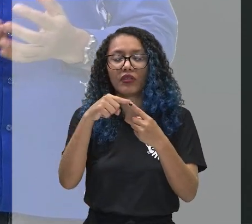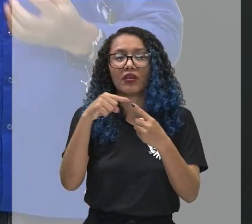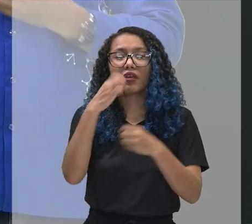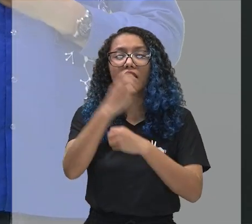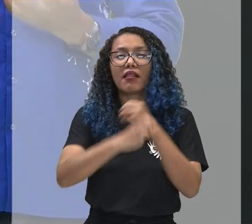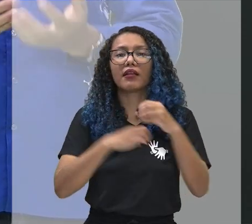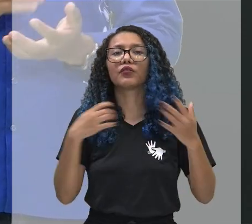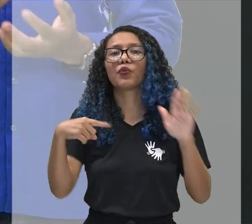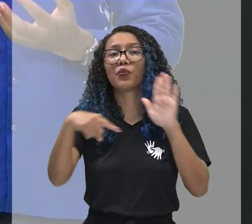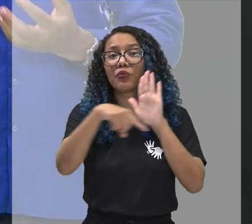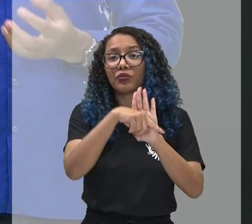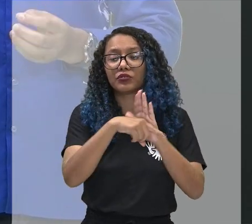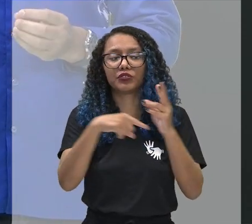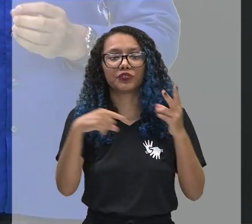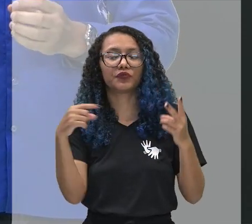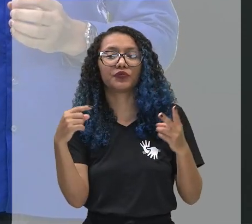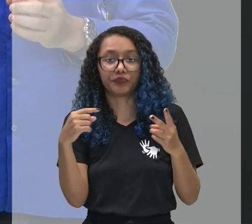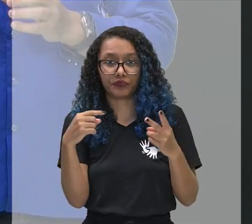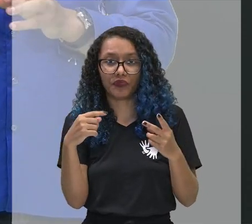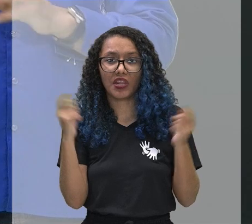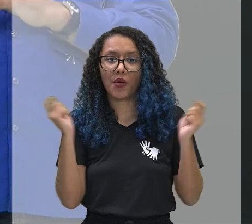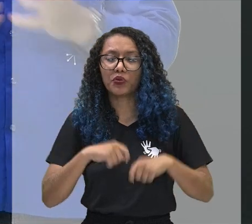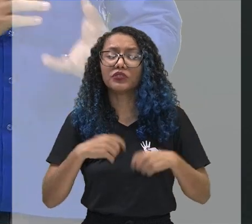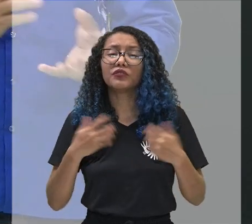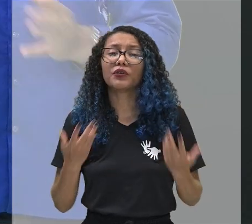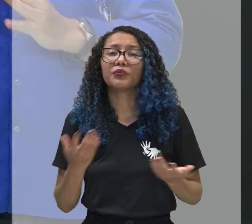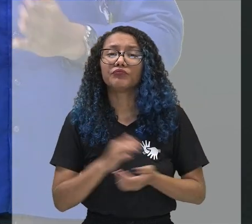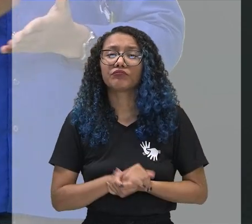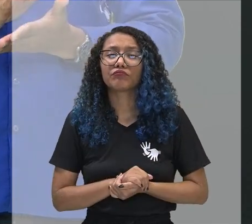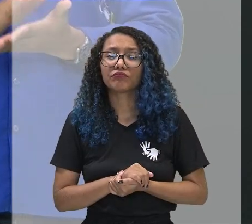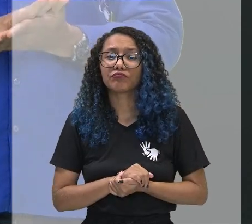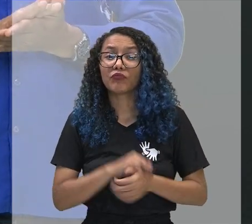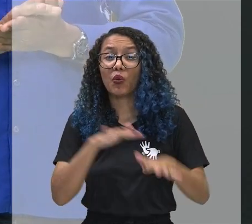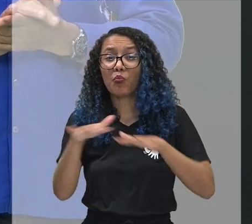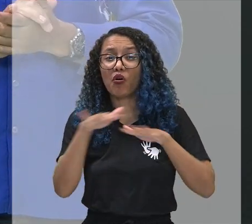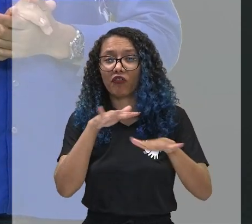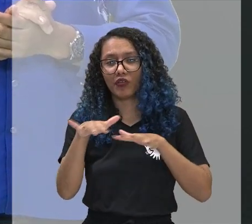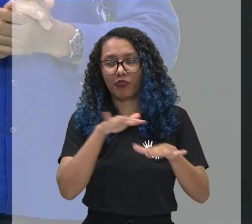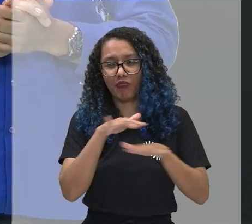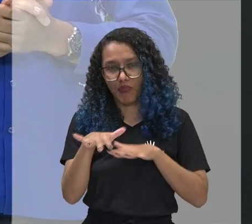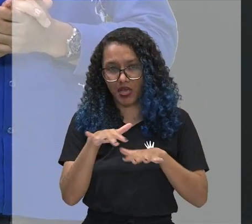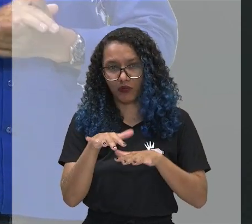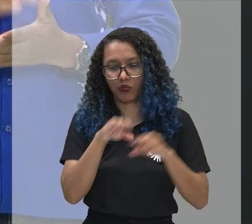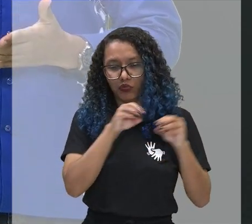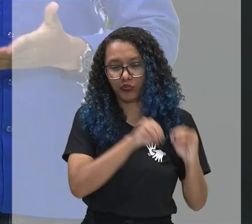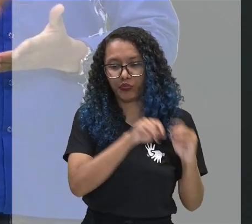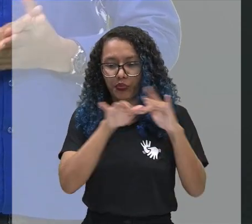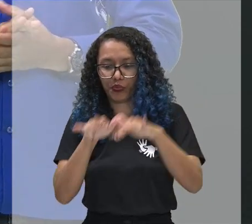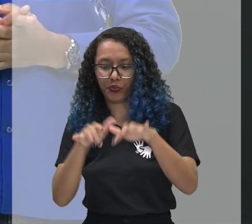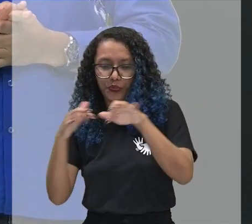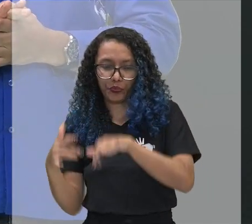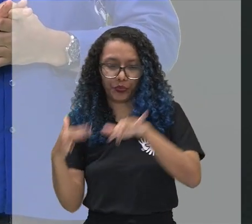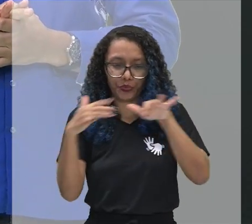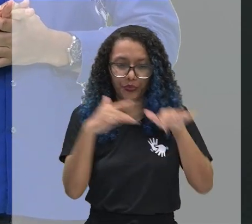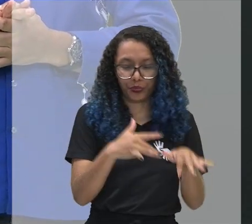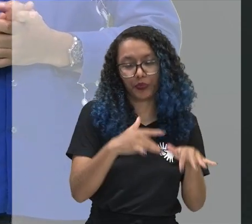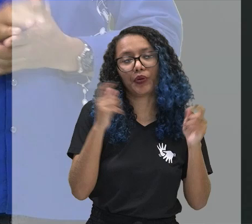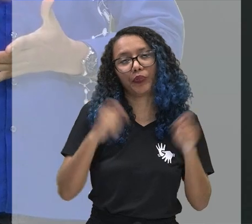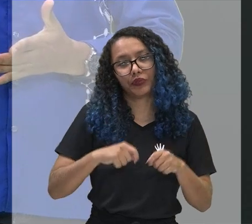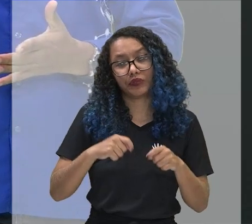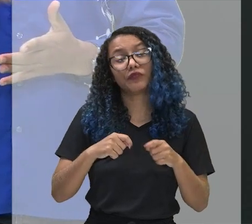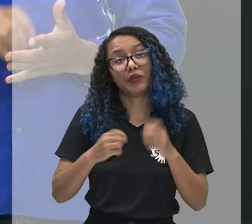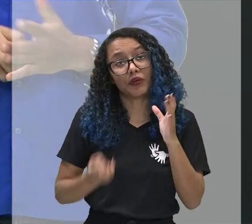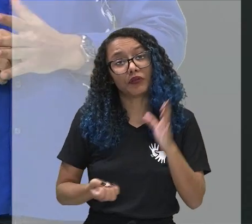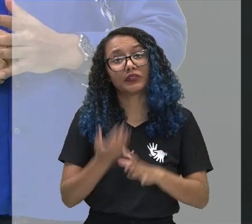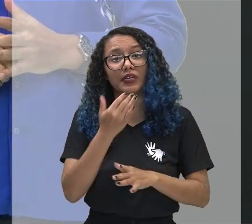negativa e eles têm a capacidade de transitar, né, de sair de um átomo para outro, produzindo com isso eletricidade.